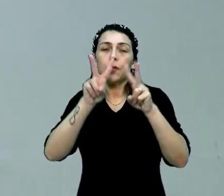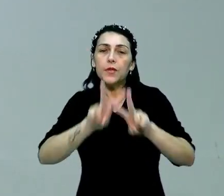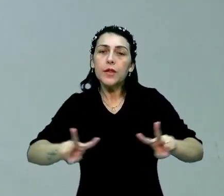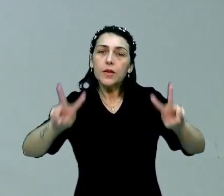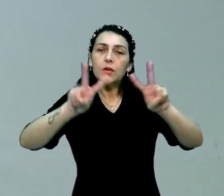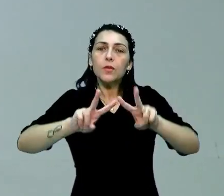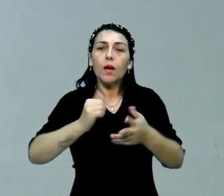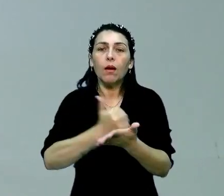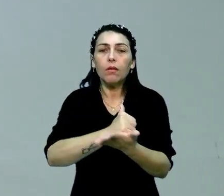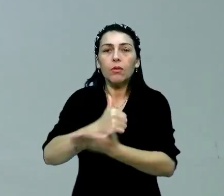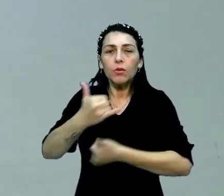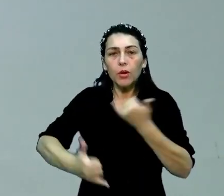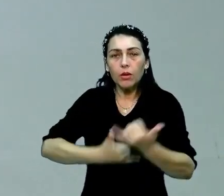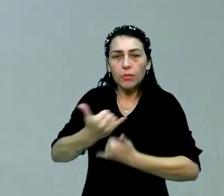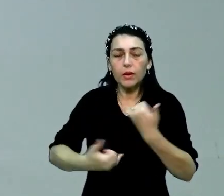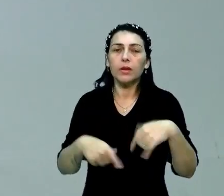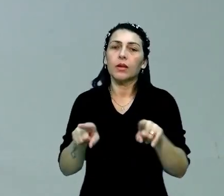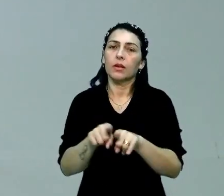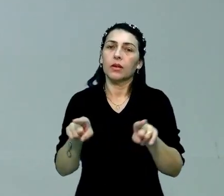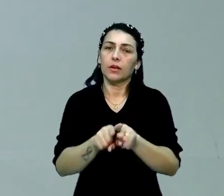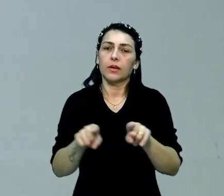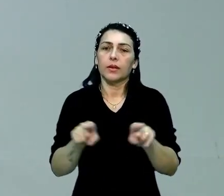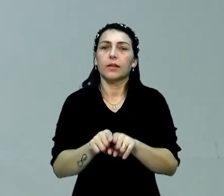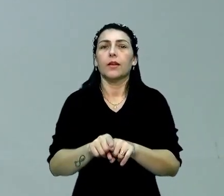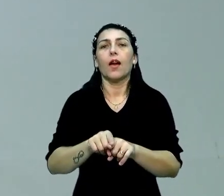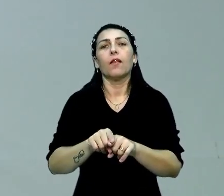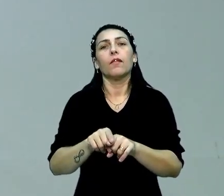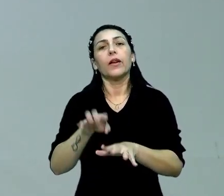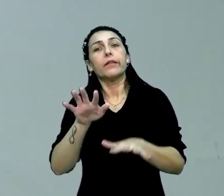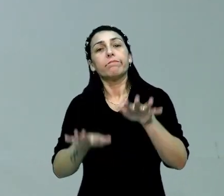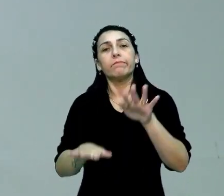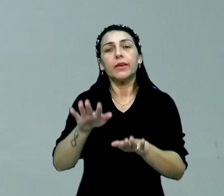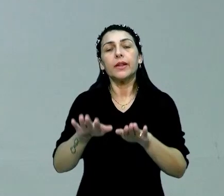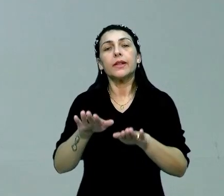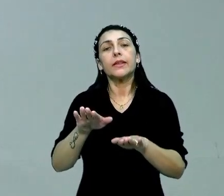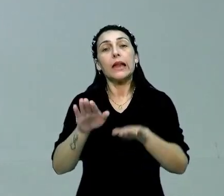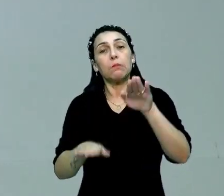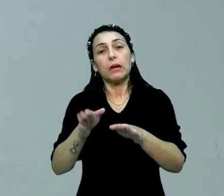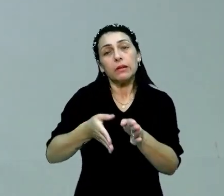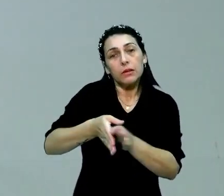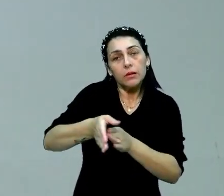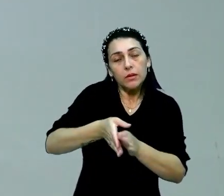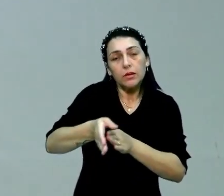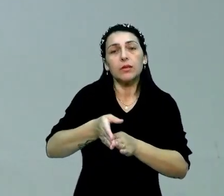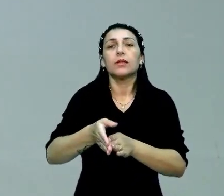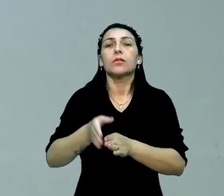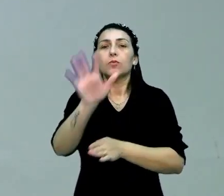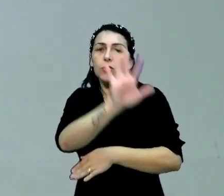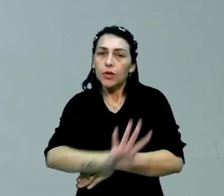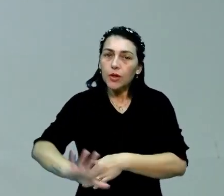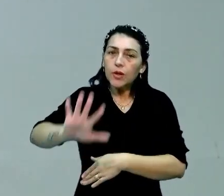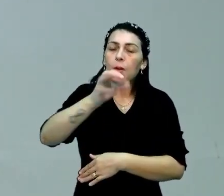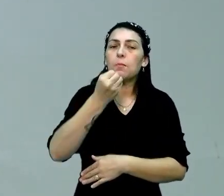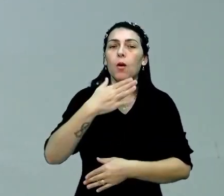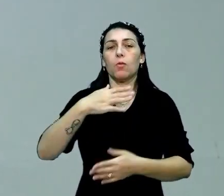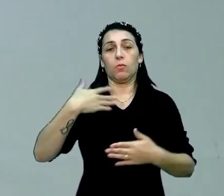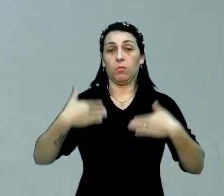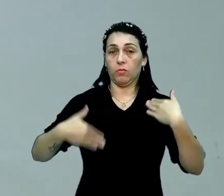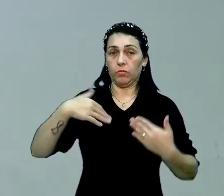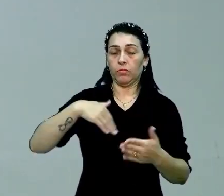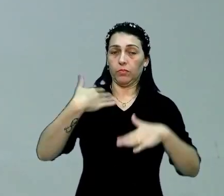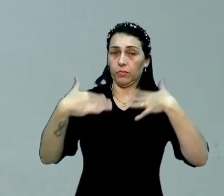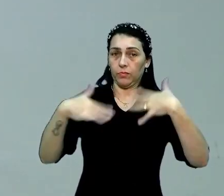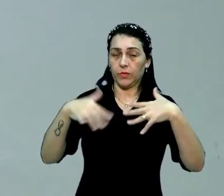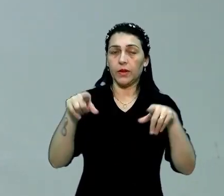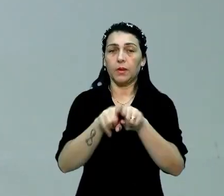jogos e brincadeiras. Então, isso varia de acordo com o direcionamento, mas, de forma geral, é botar o corpo em movimento. Além